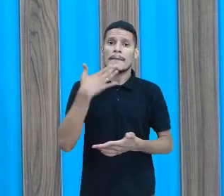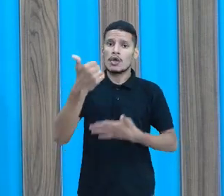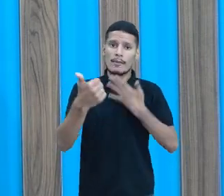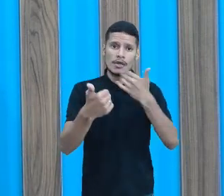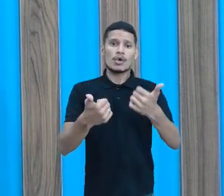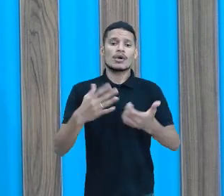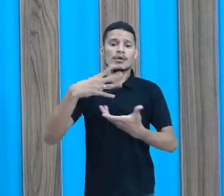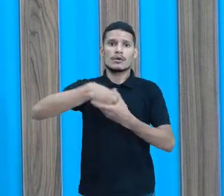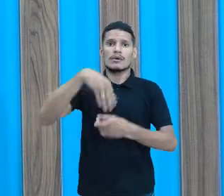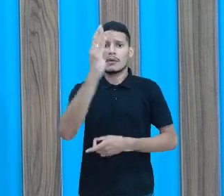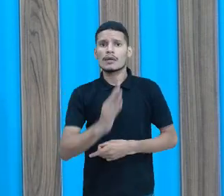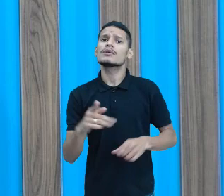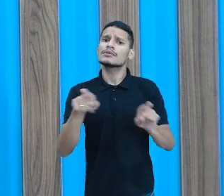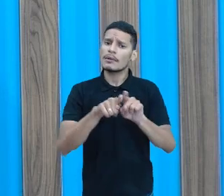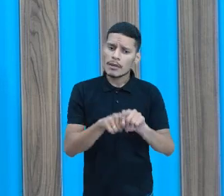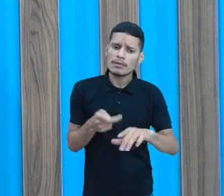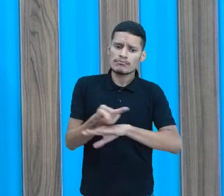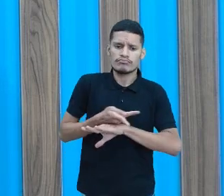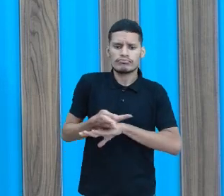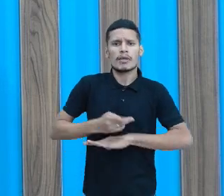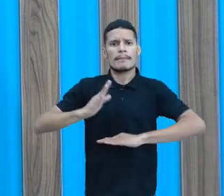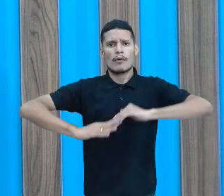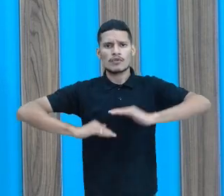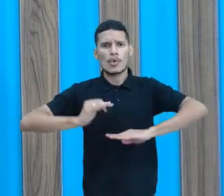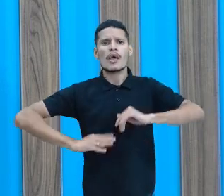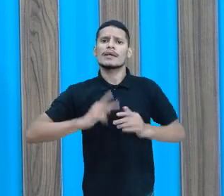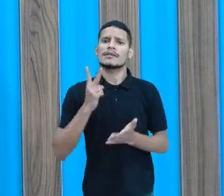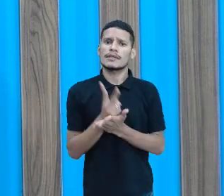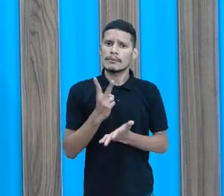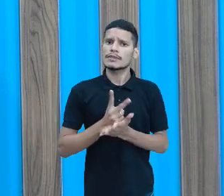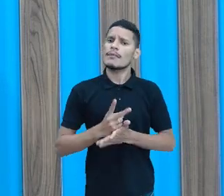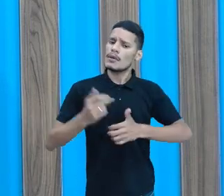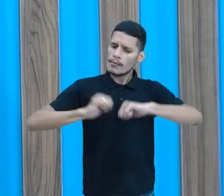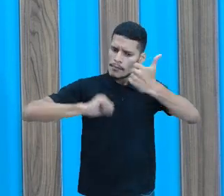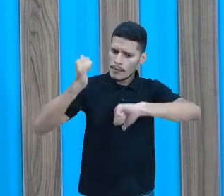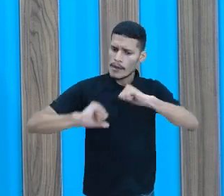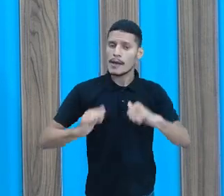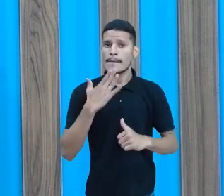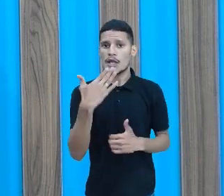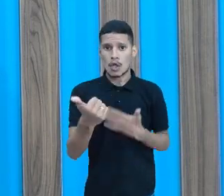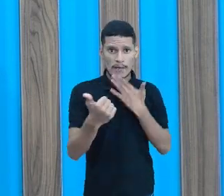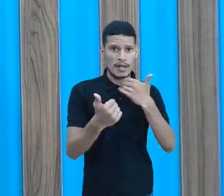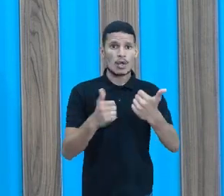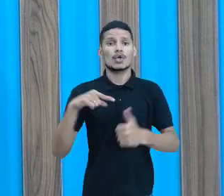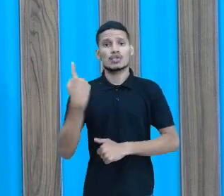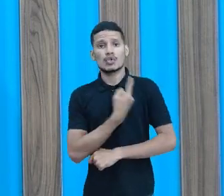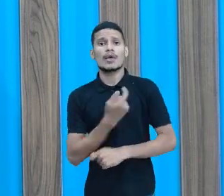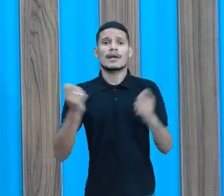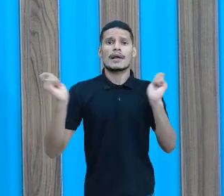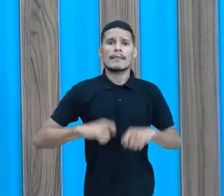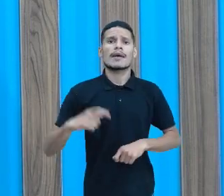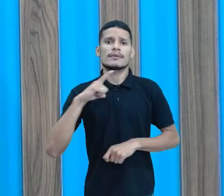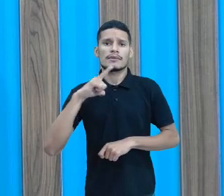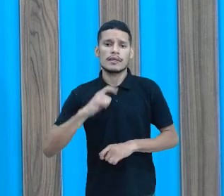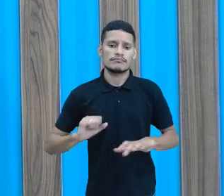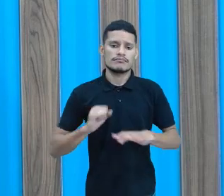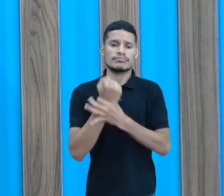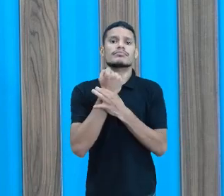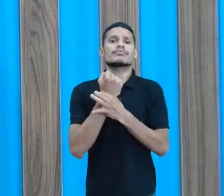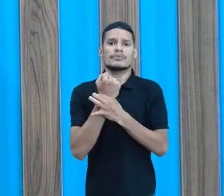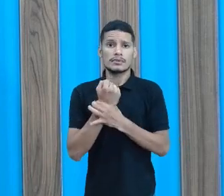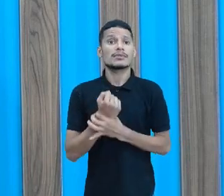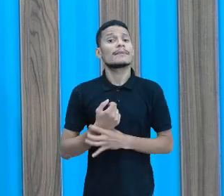se profissionalizar, né? Buscar uma profissão, se qualificar melhor para que a gente possa, né, ter um pouco mais de segurança.